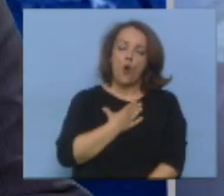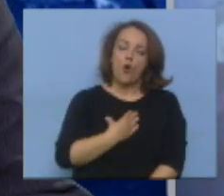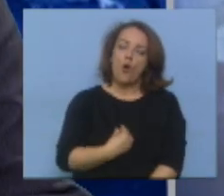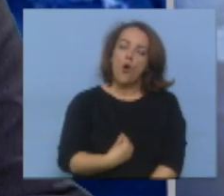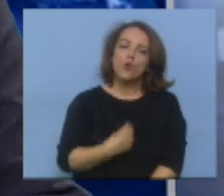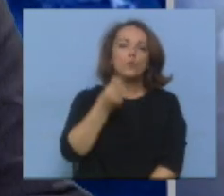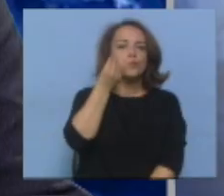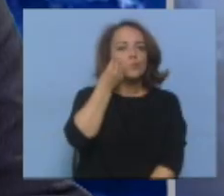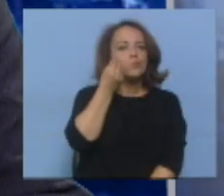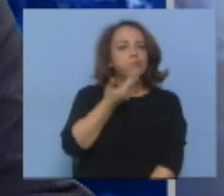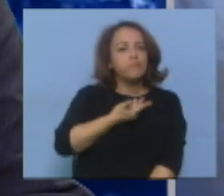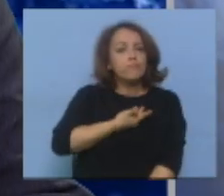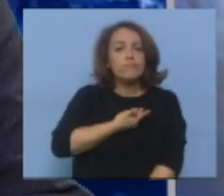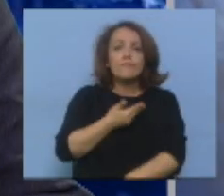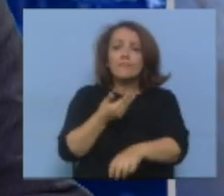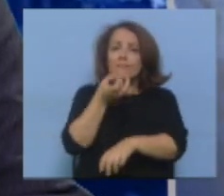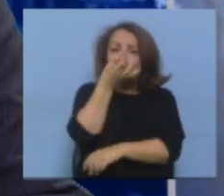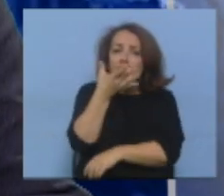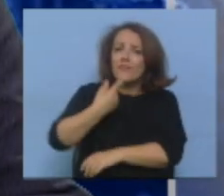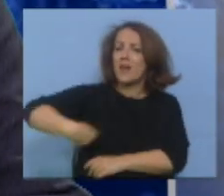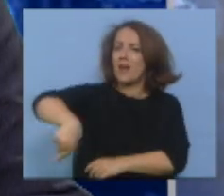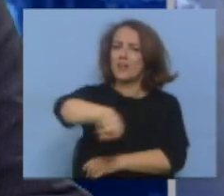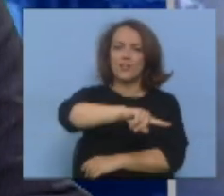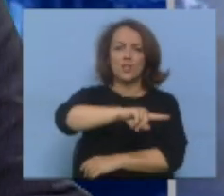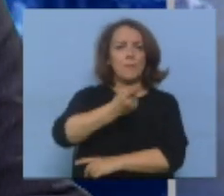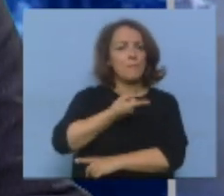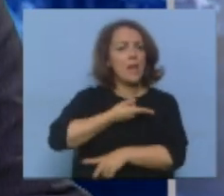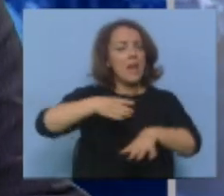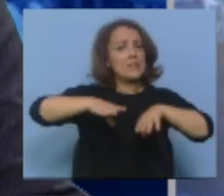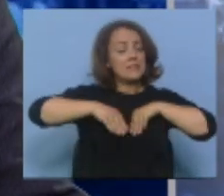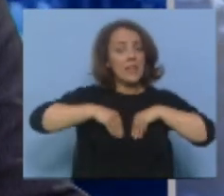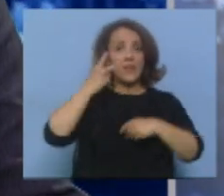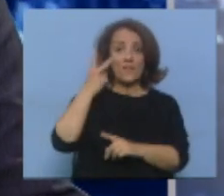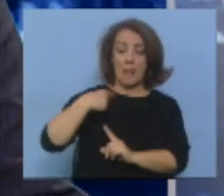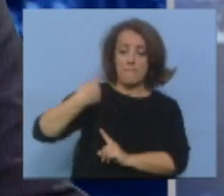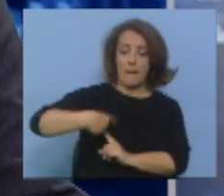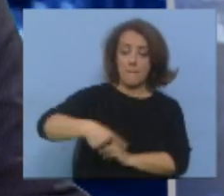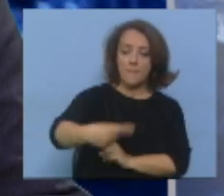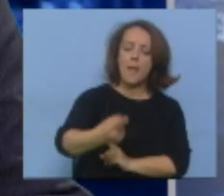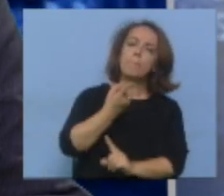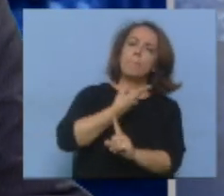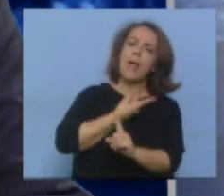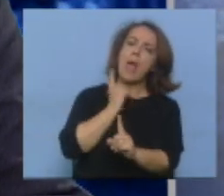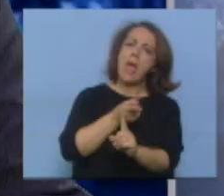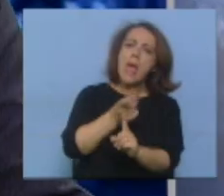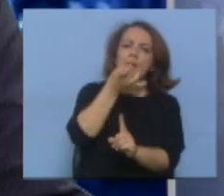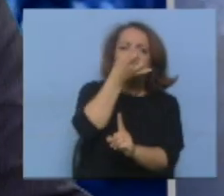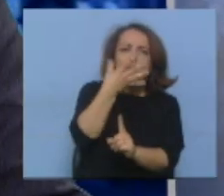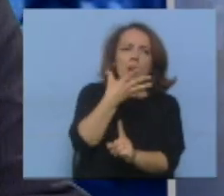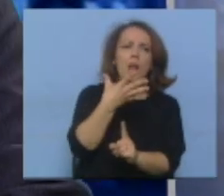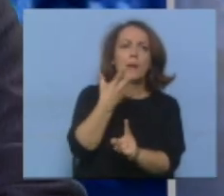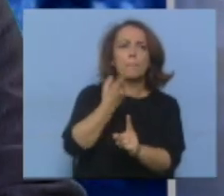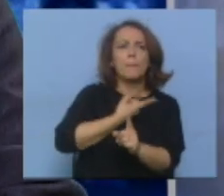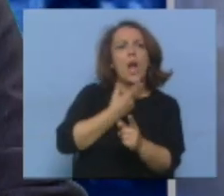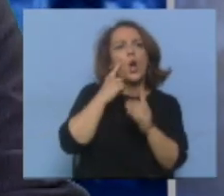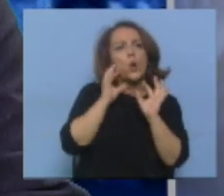fragilidade, aceito-a e é com ela que eu tenho que agir em cada dia, com todos os cuidados, com toda a solicitude,